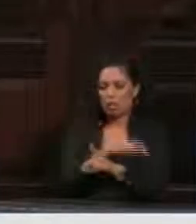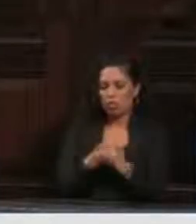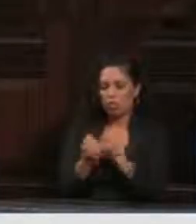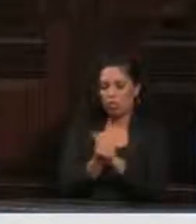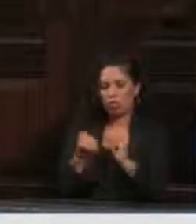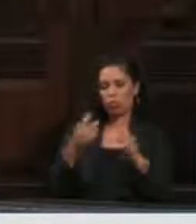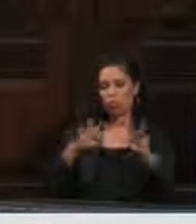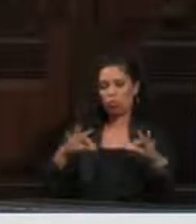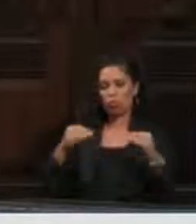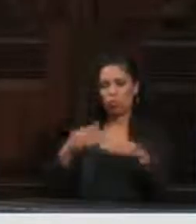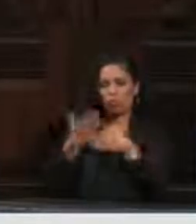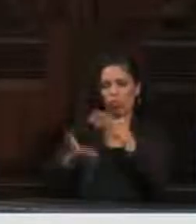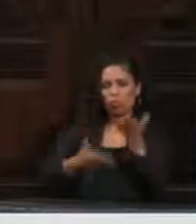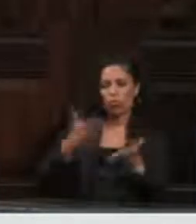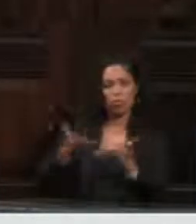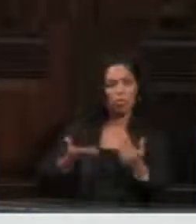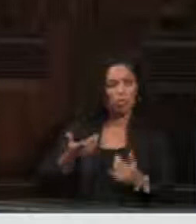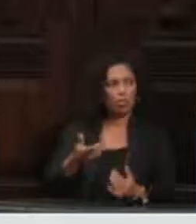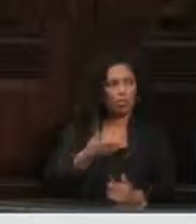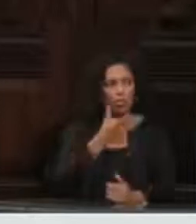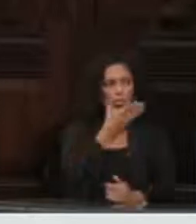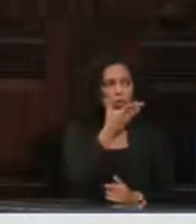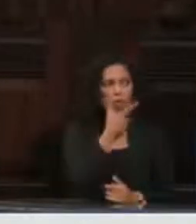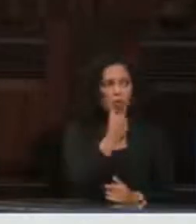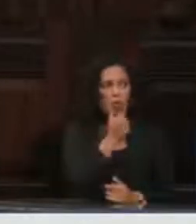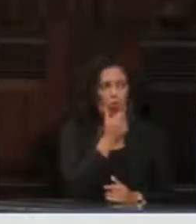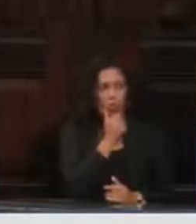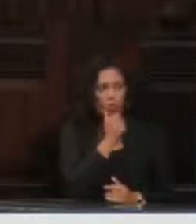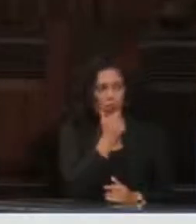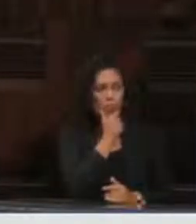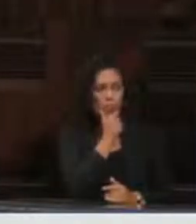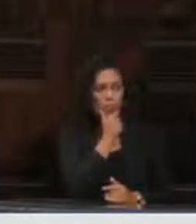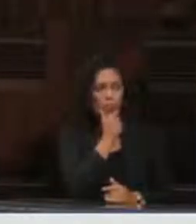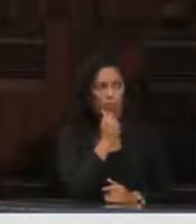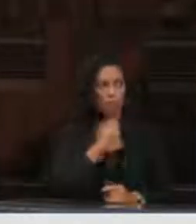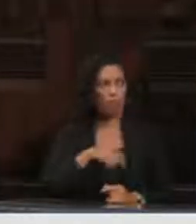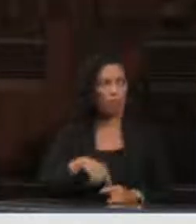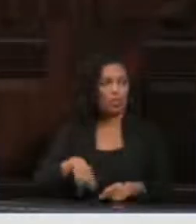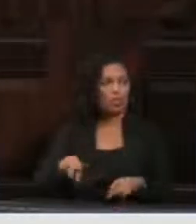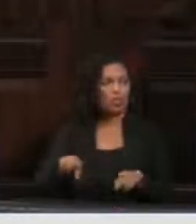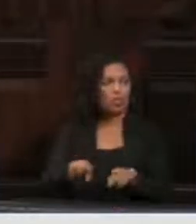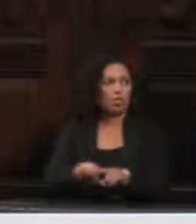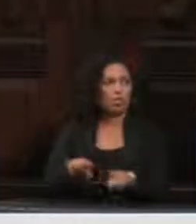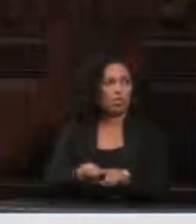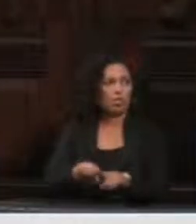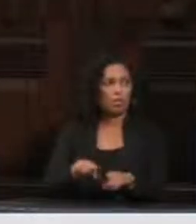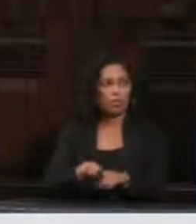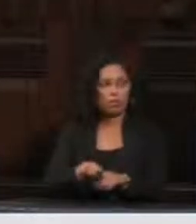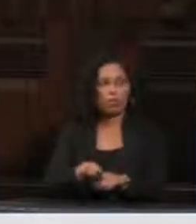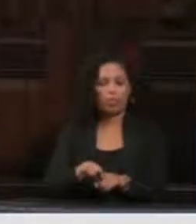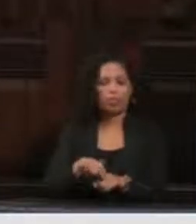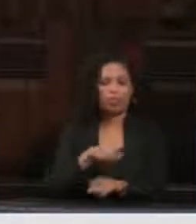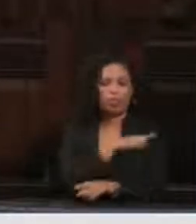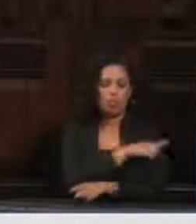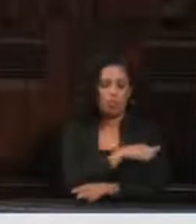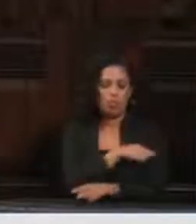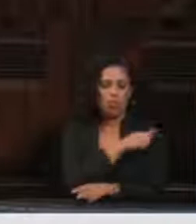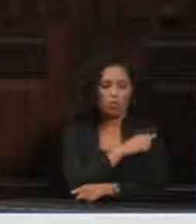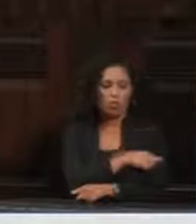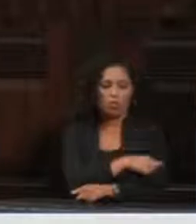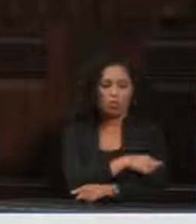nós... Os órgãos de classe também da categoria de enfermagem já estão